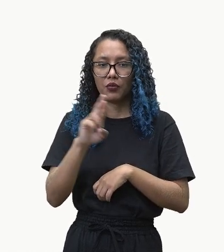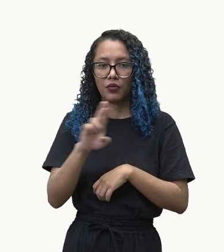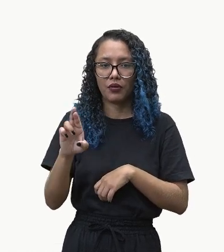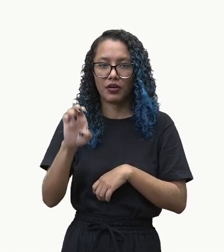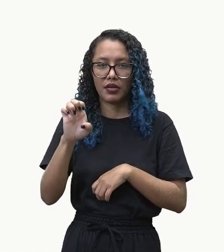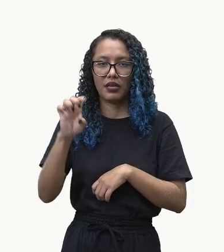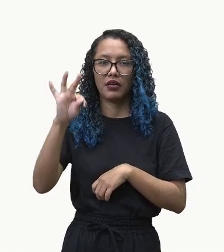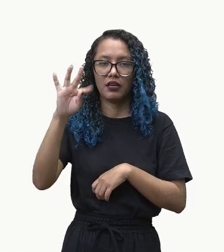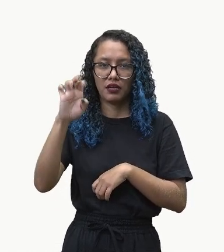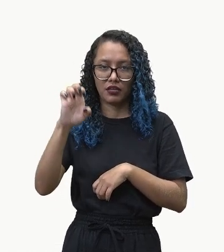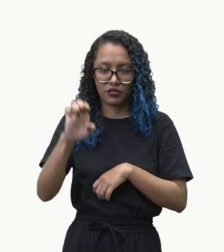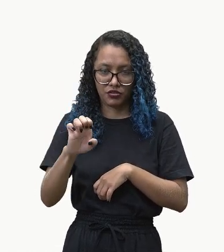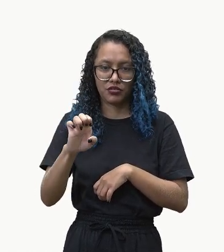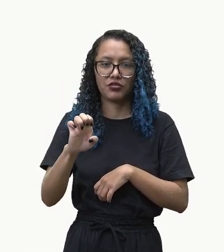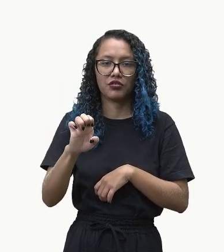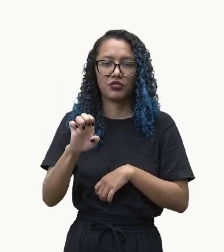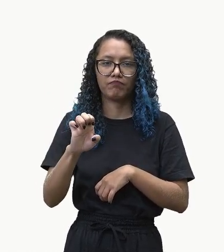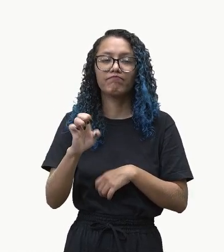recurrente. Repite